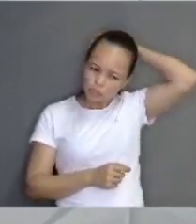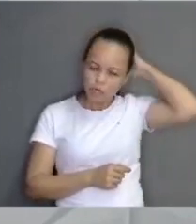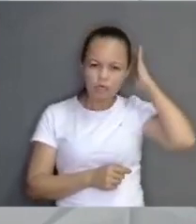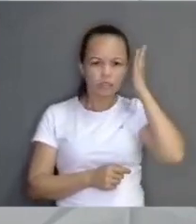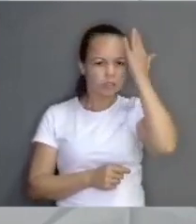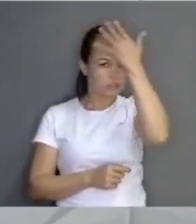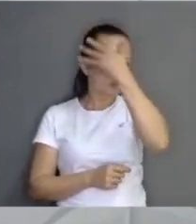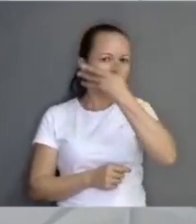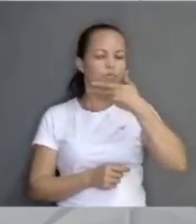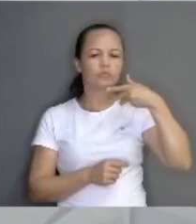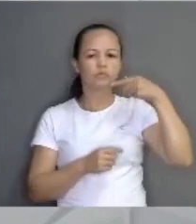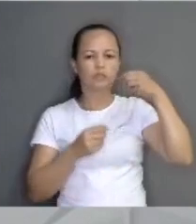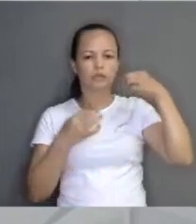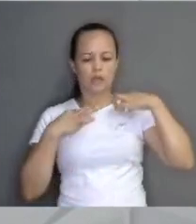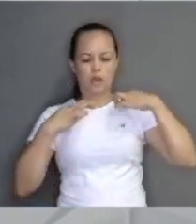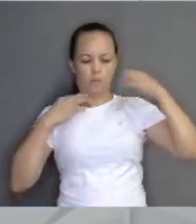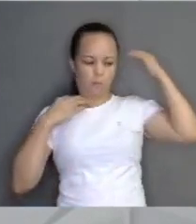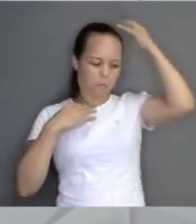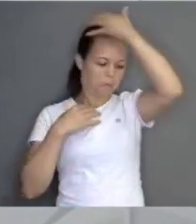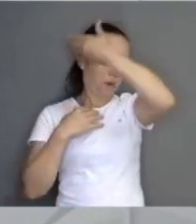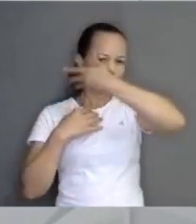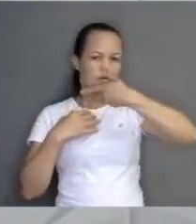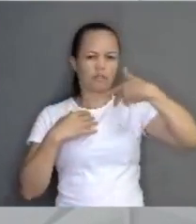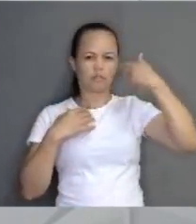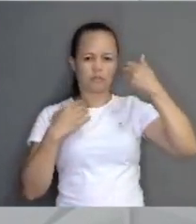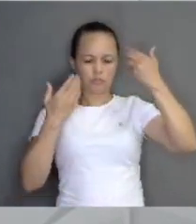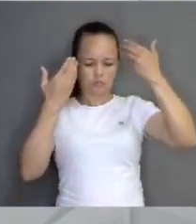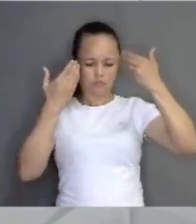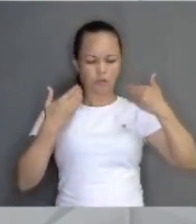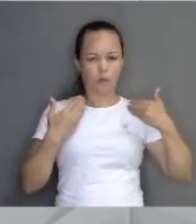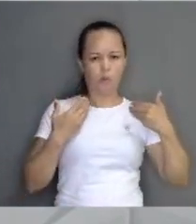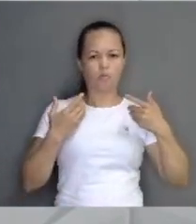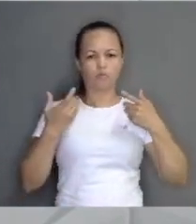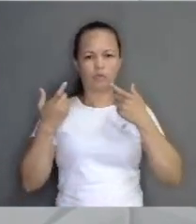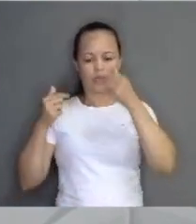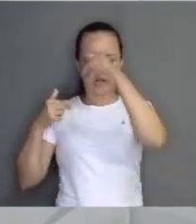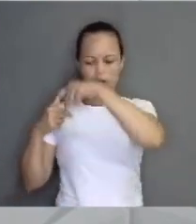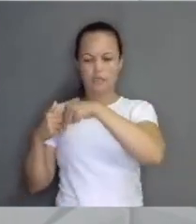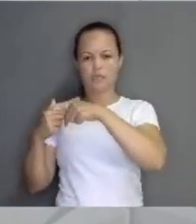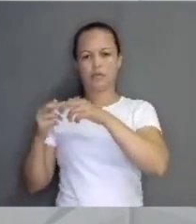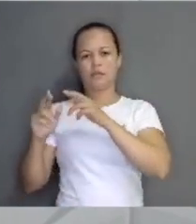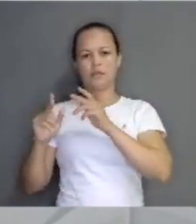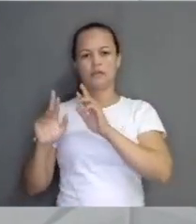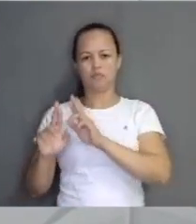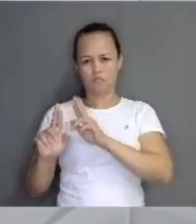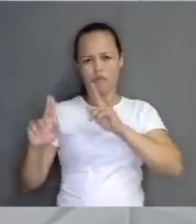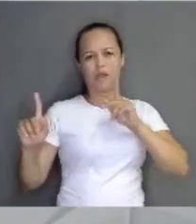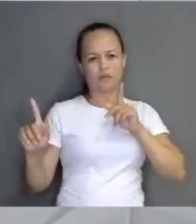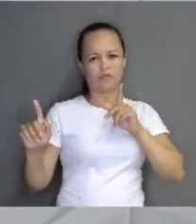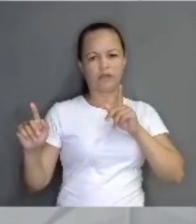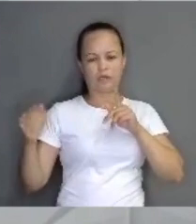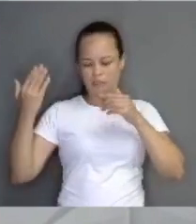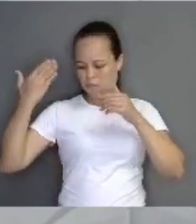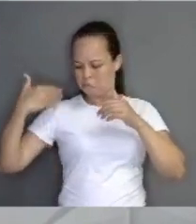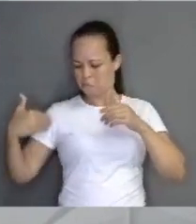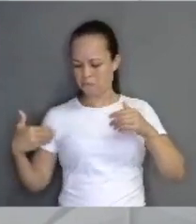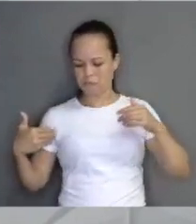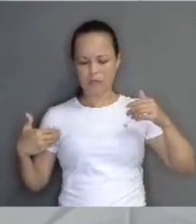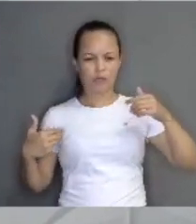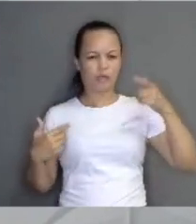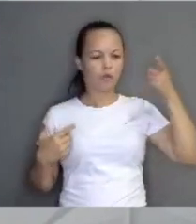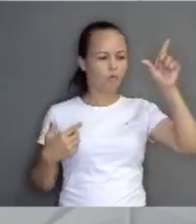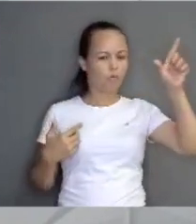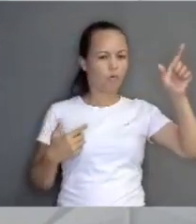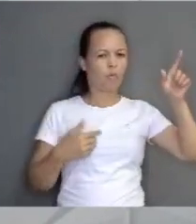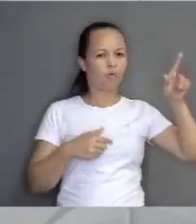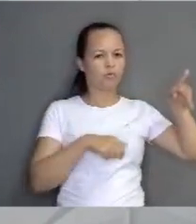diferente? O jeito de se vestir não é diferente? Não é verdade? Então, ó, o seu estilo de